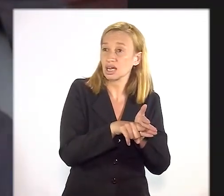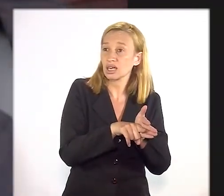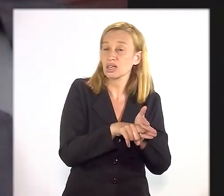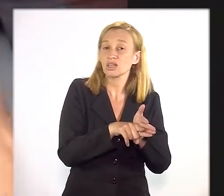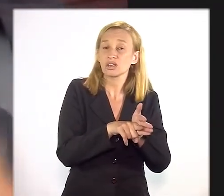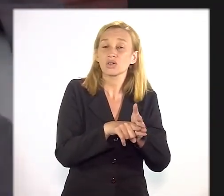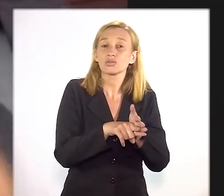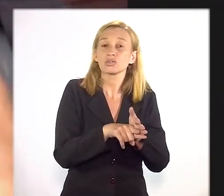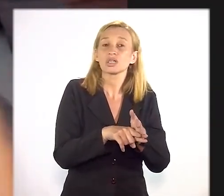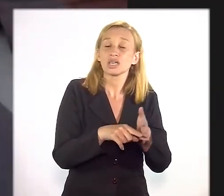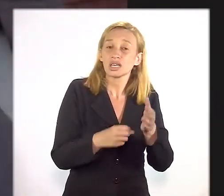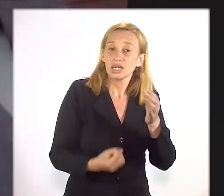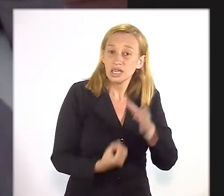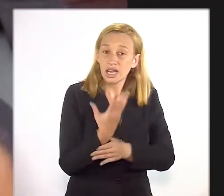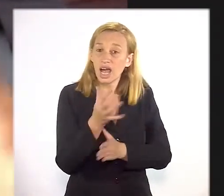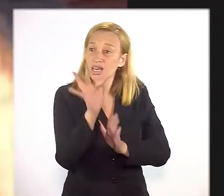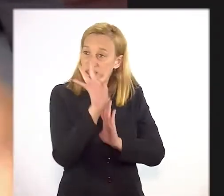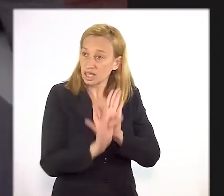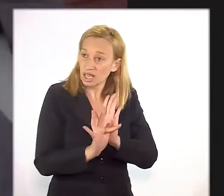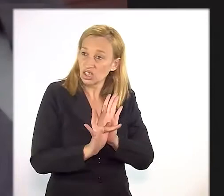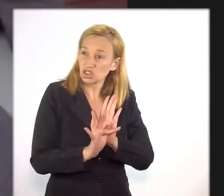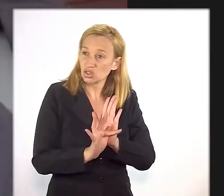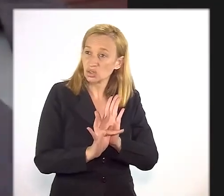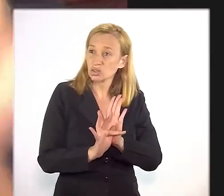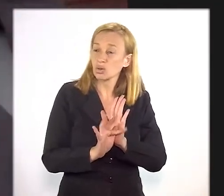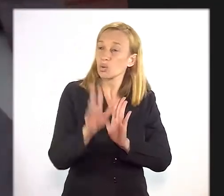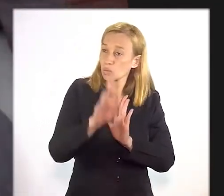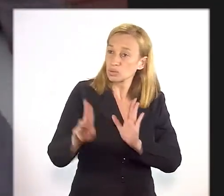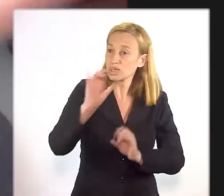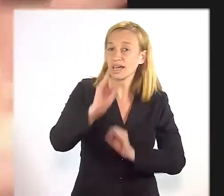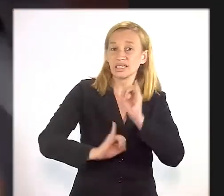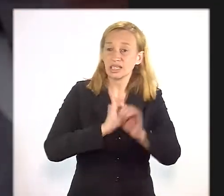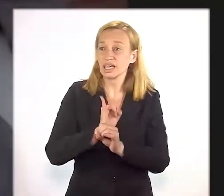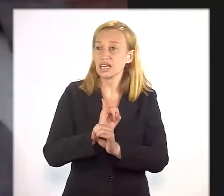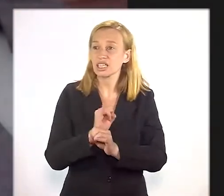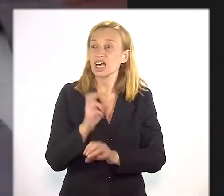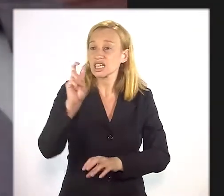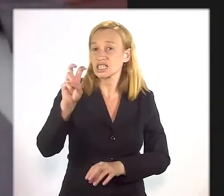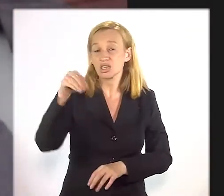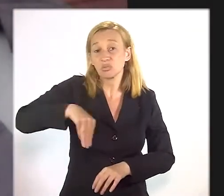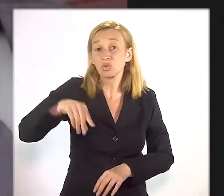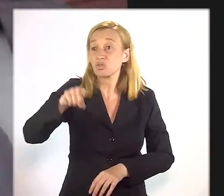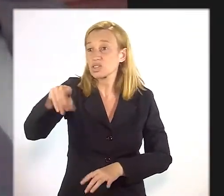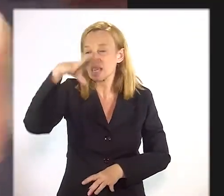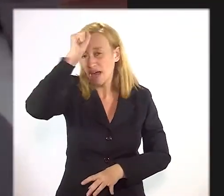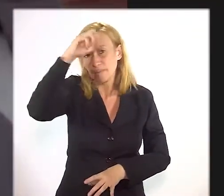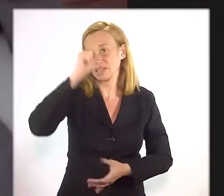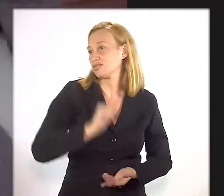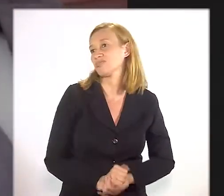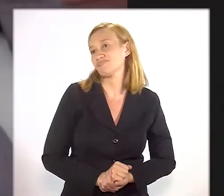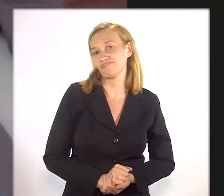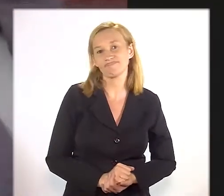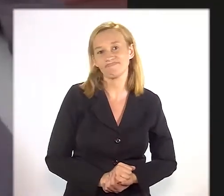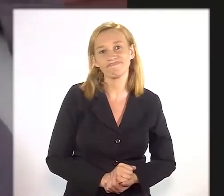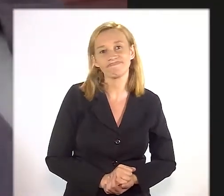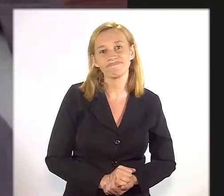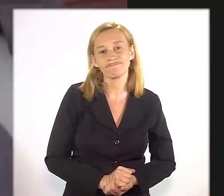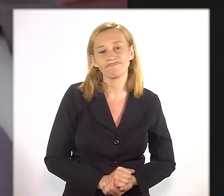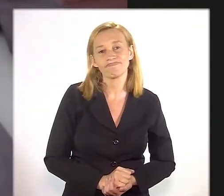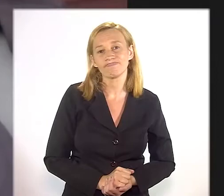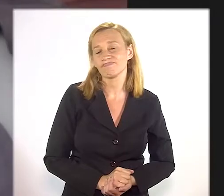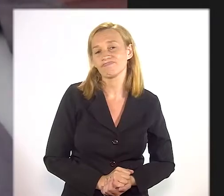ser autónomo, se souberes construir contextos de estudo, projetos, tu vais à internet e em 5 minutos aprendes. Porque precisas, por